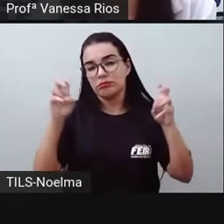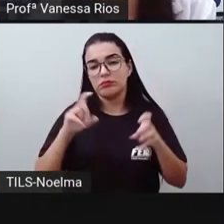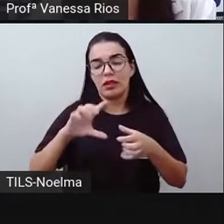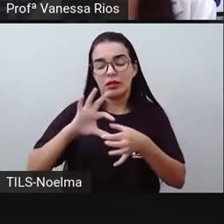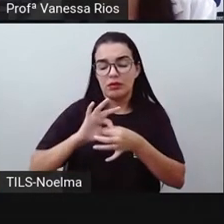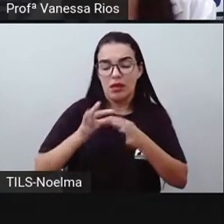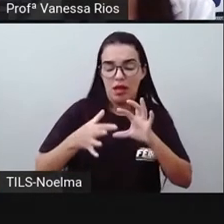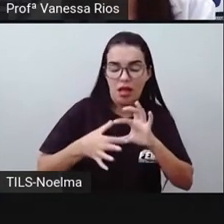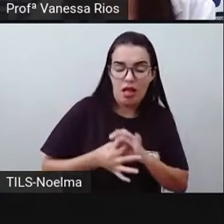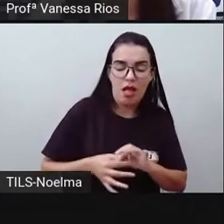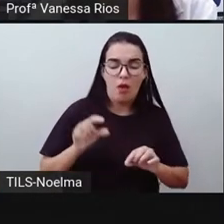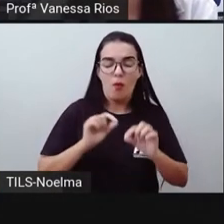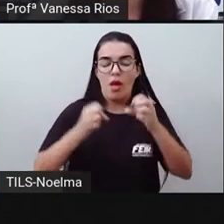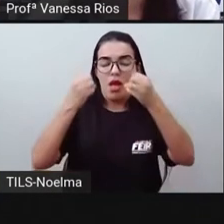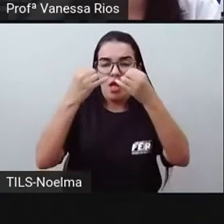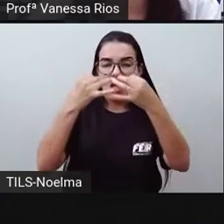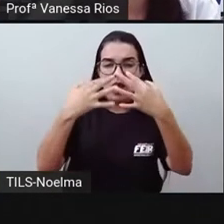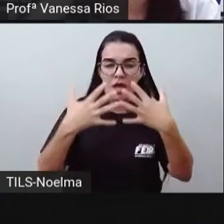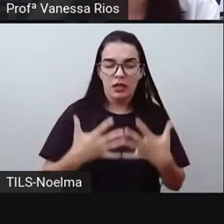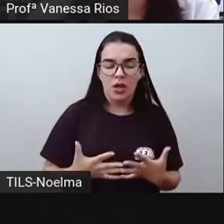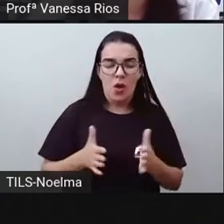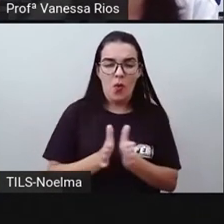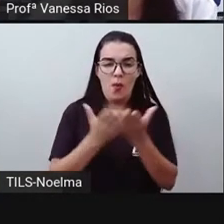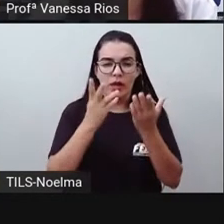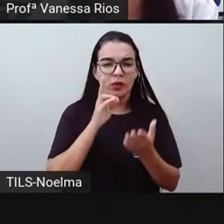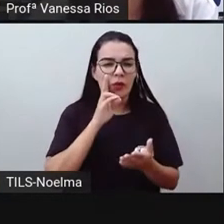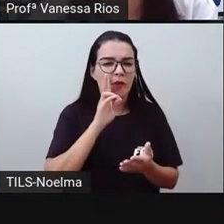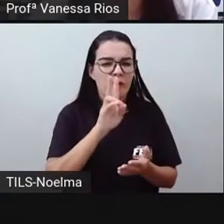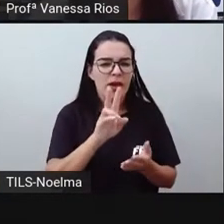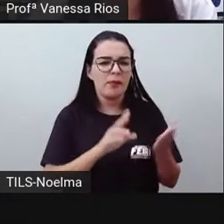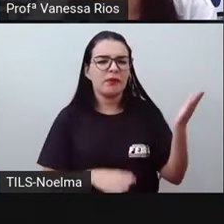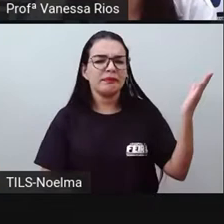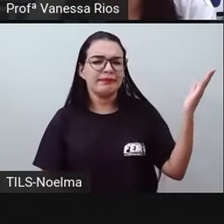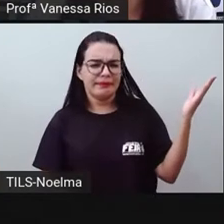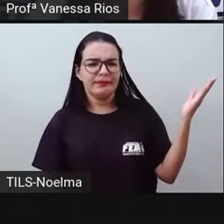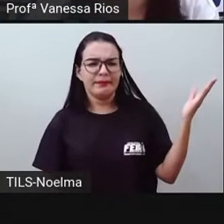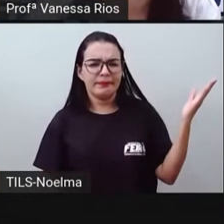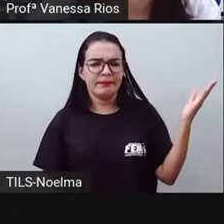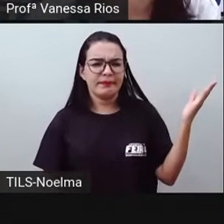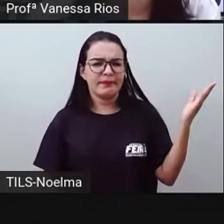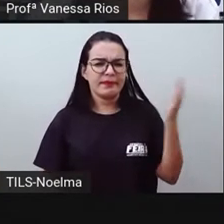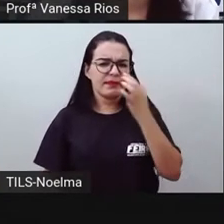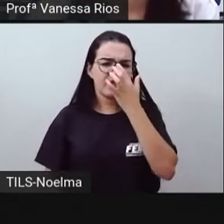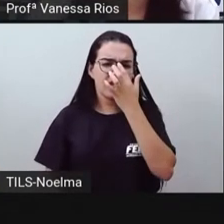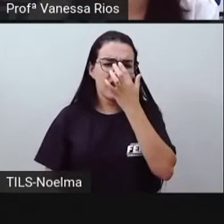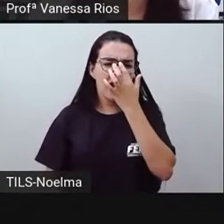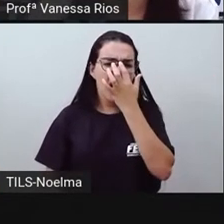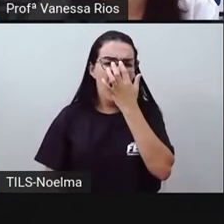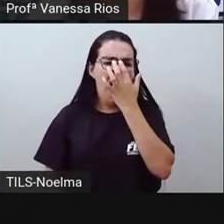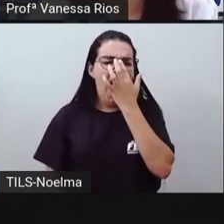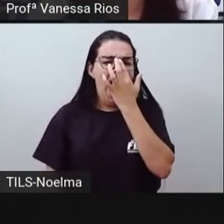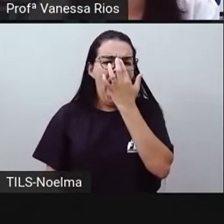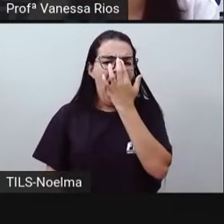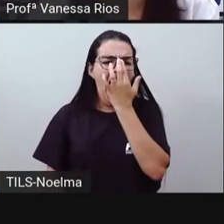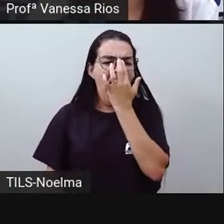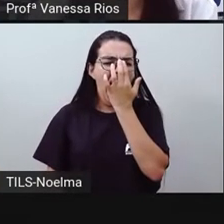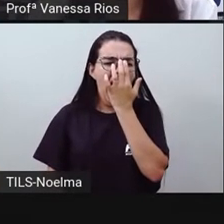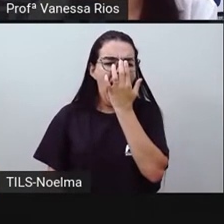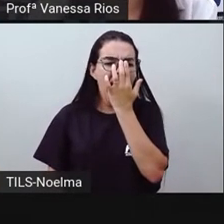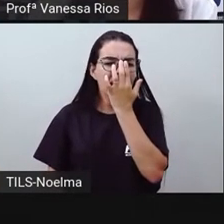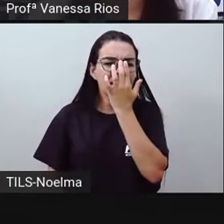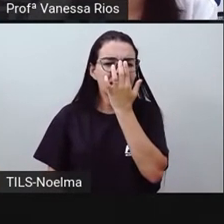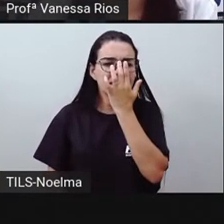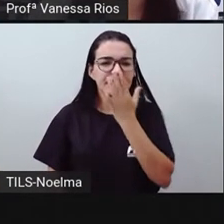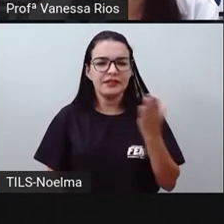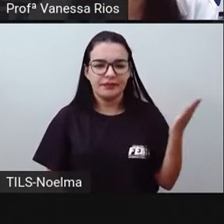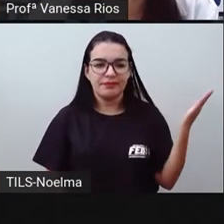relação às explicações, quando nós observamos aí a produção de resíduos e o consumismo. Essa imagem aí retrata tudo que a